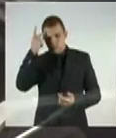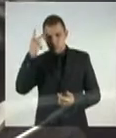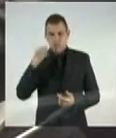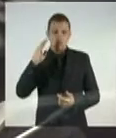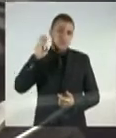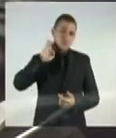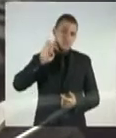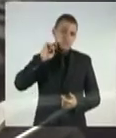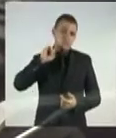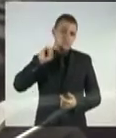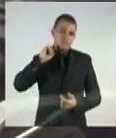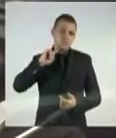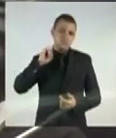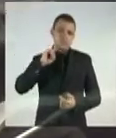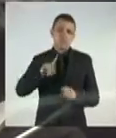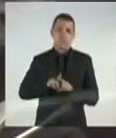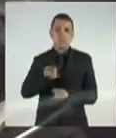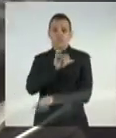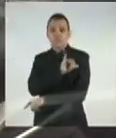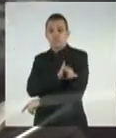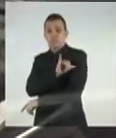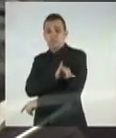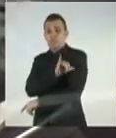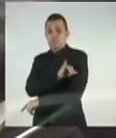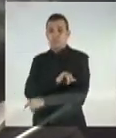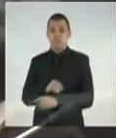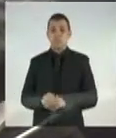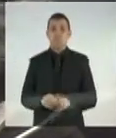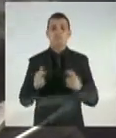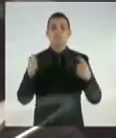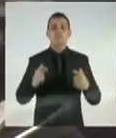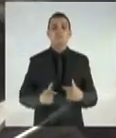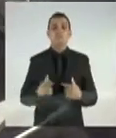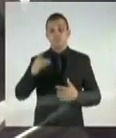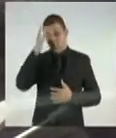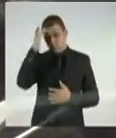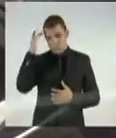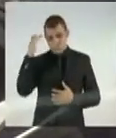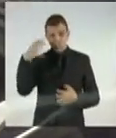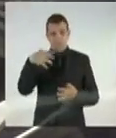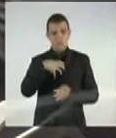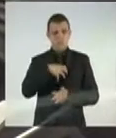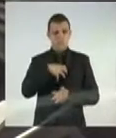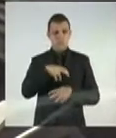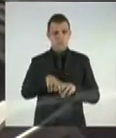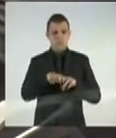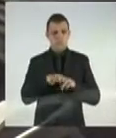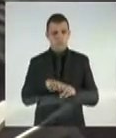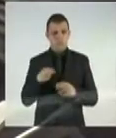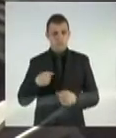desse país, que está doída, que está sentida porque está fora da mamata.